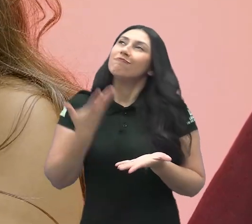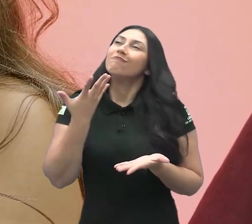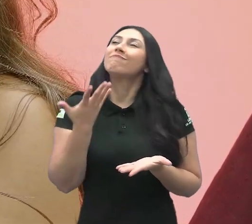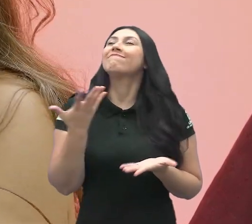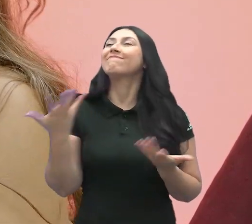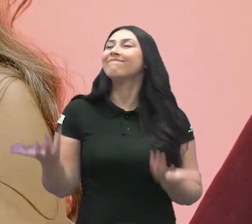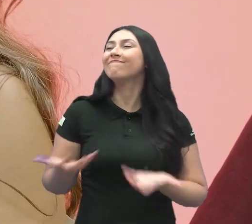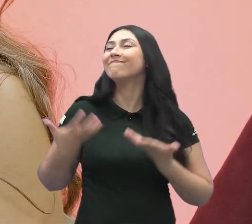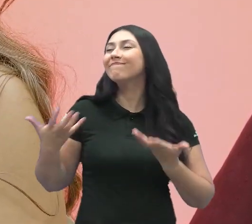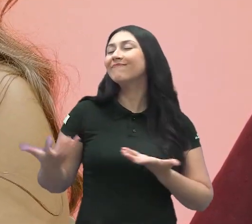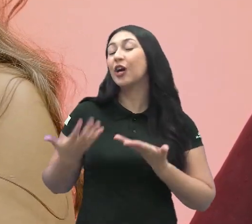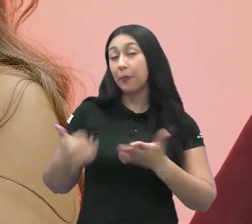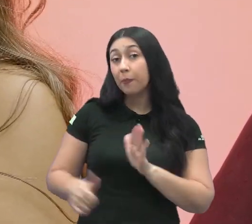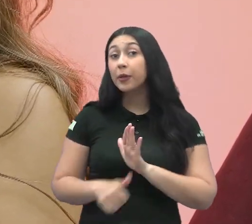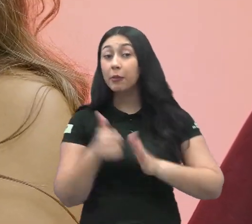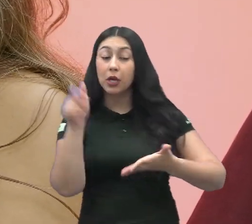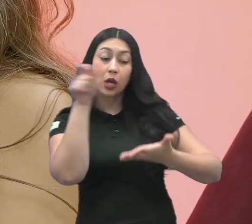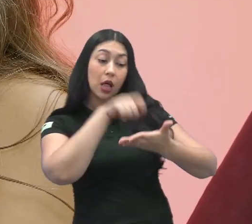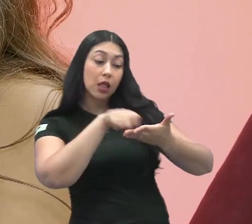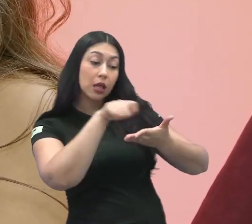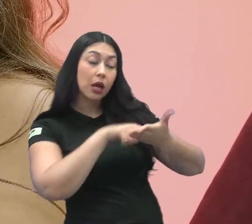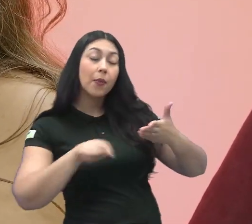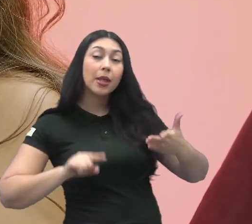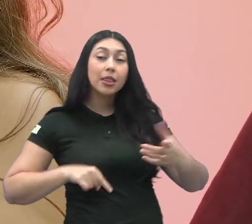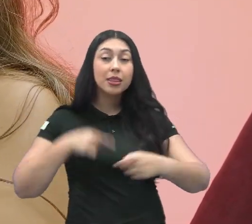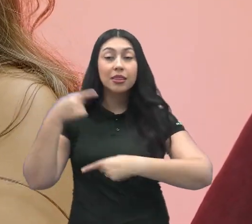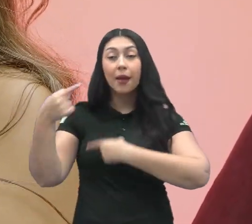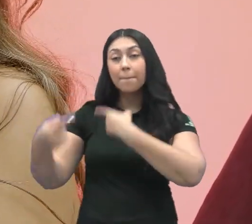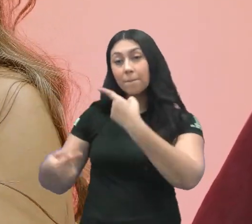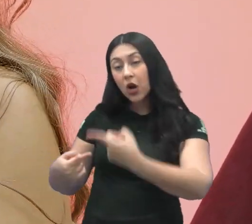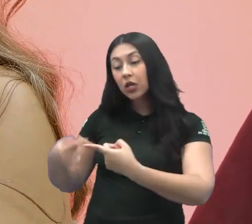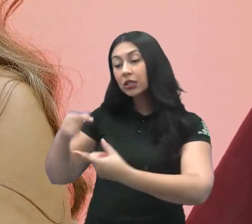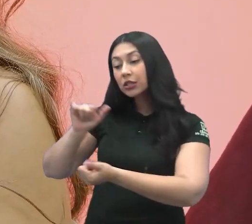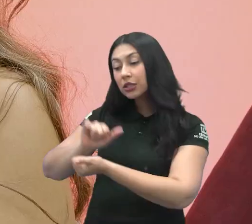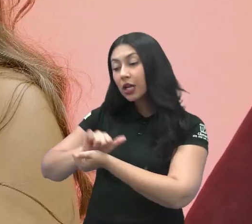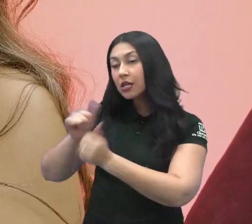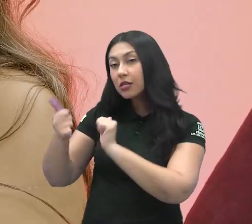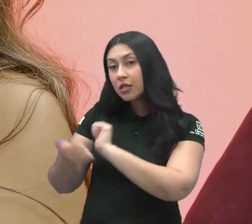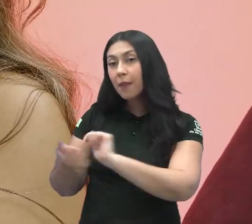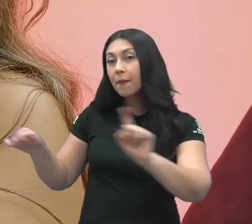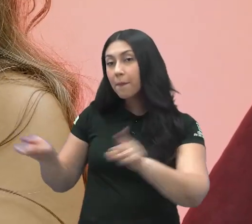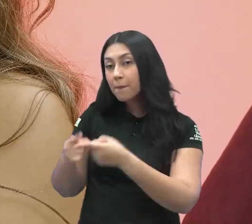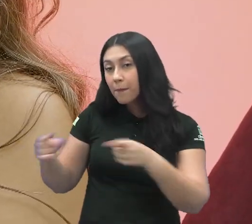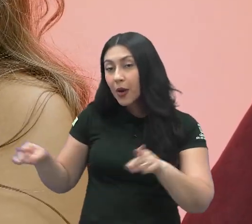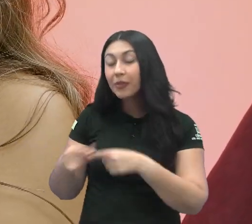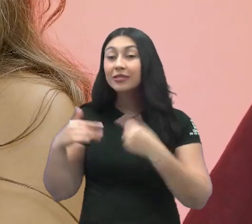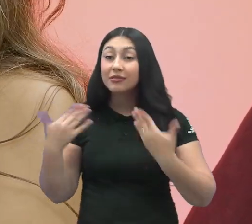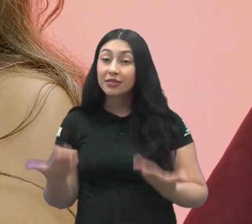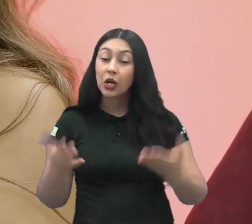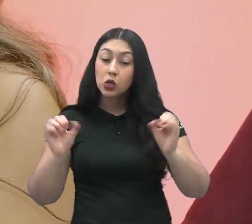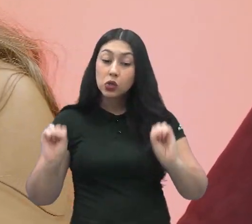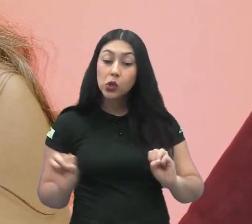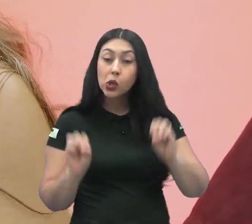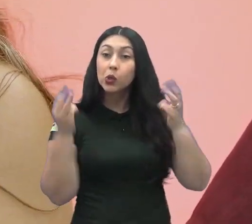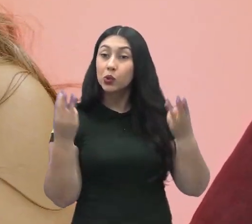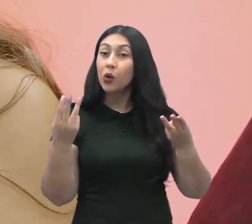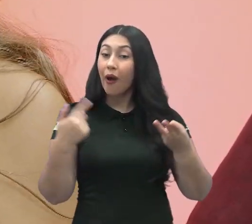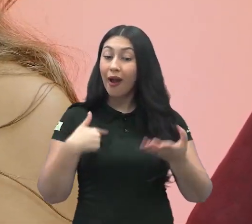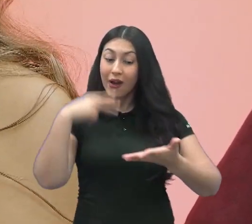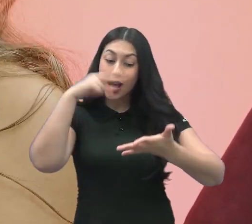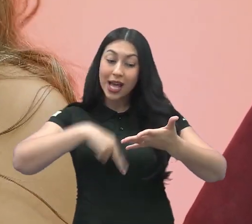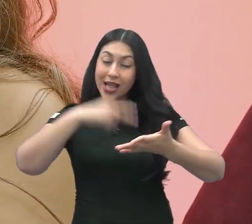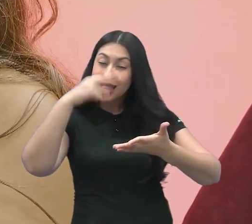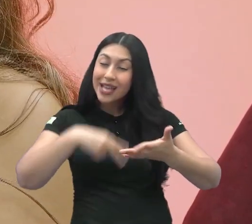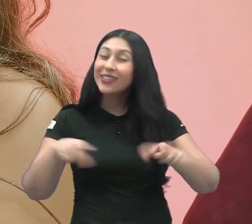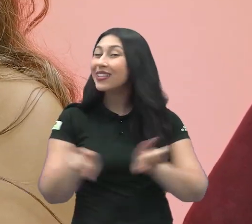faço a letra primeiro, depois eu musico. Então eu trago no meu show também algumas leituras de alguns textos, de alguns livros de poesias que me inspiram muito. E